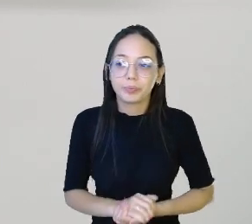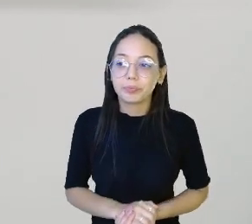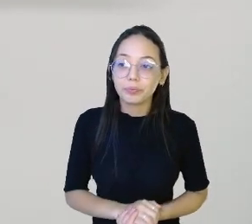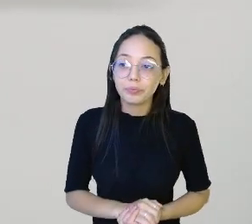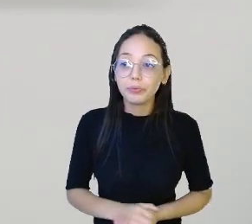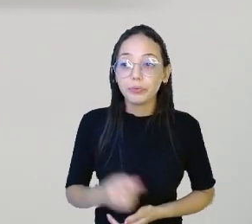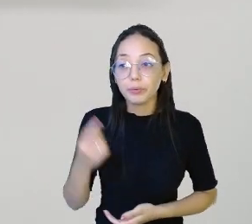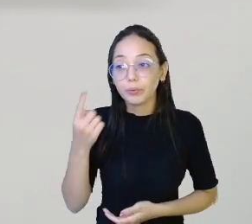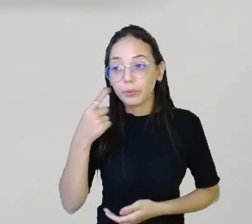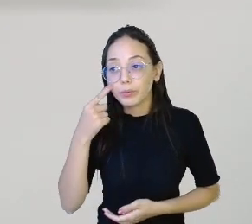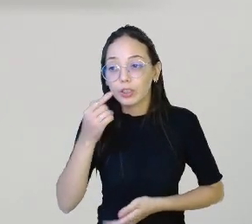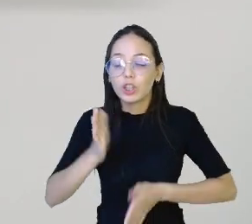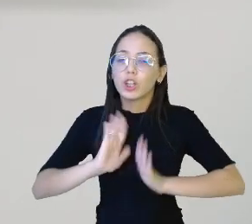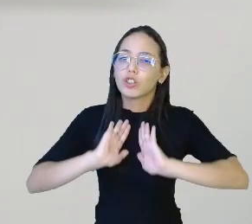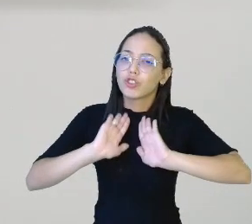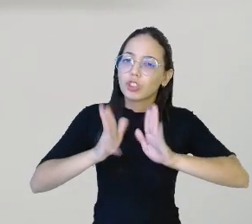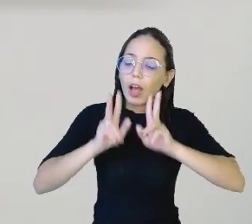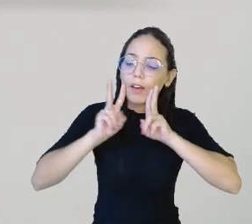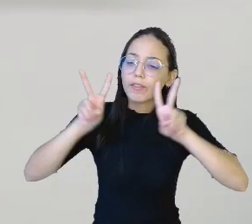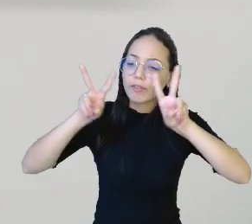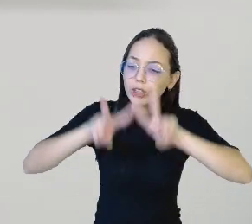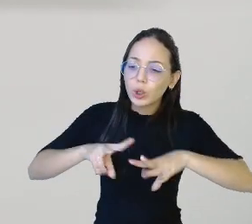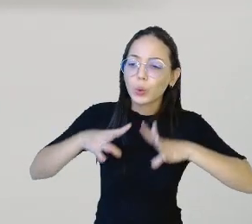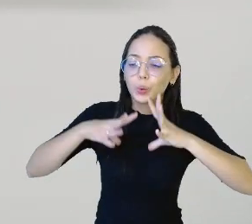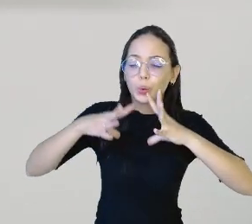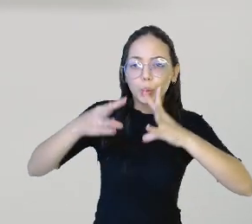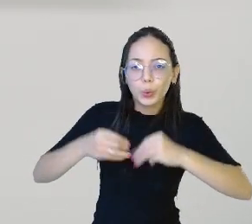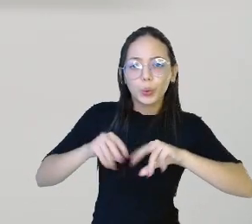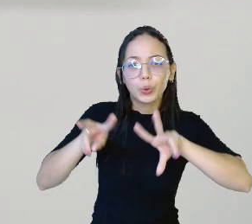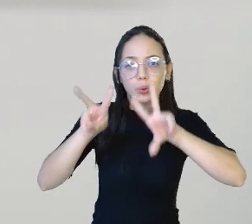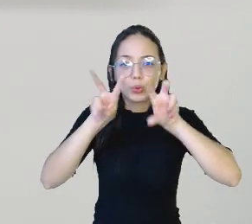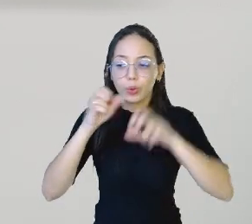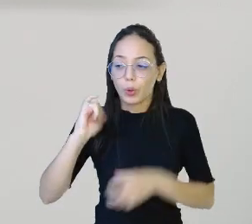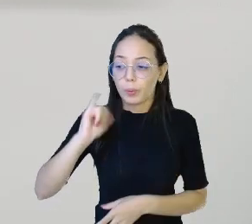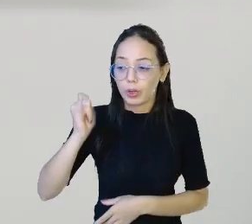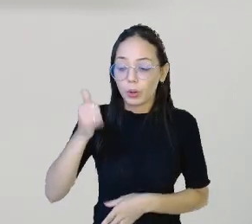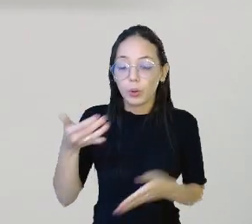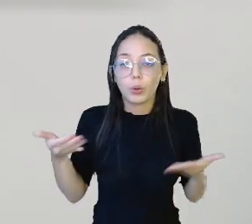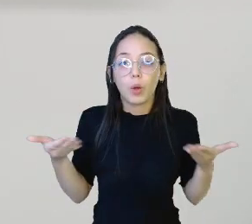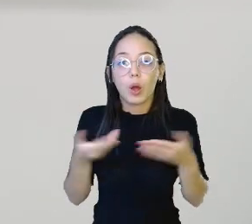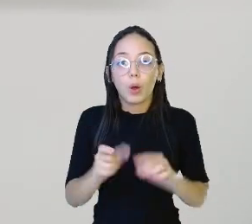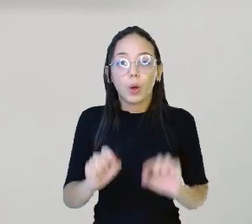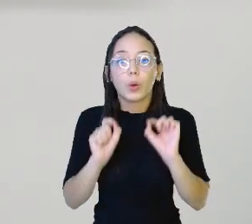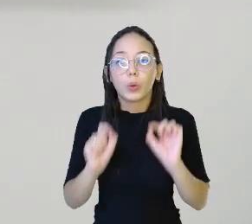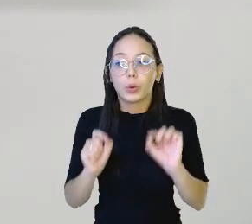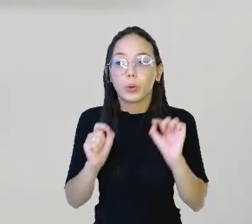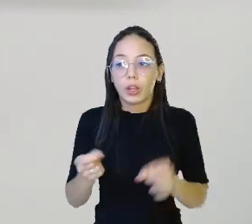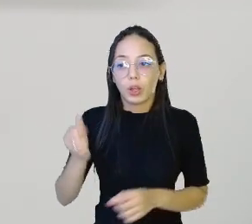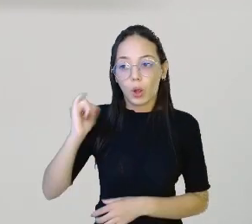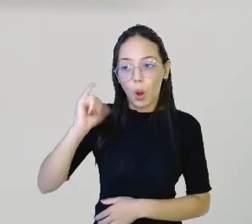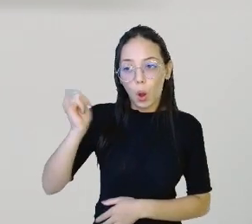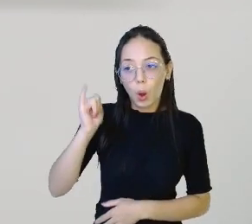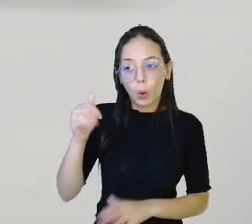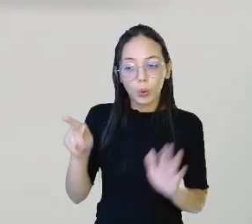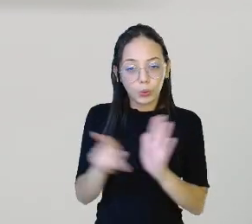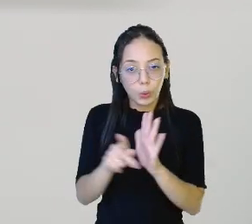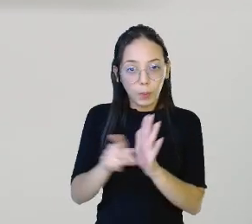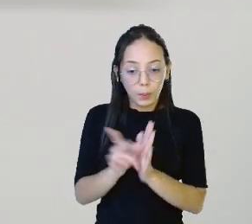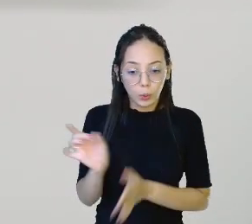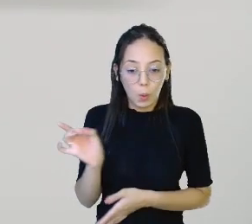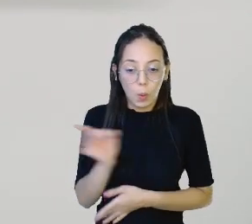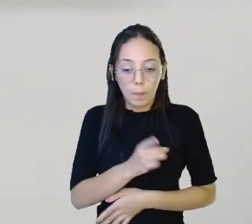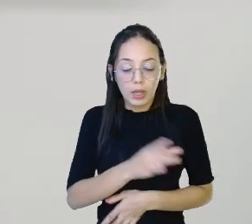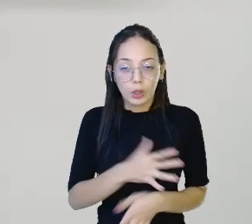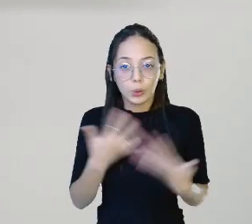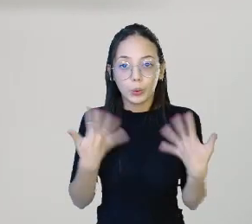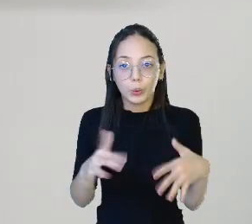que a gente já lembrou tudo isso sobre conto, vamos entrar propriamente no conto de assombração.